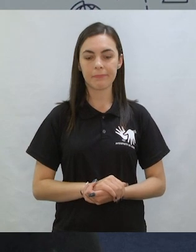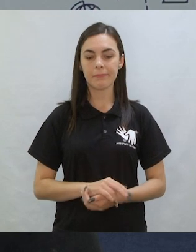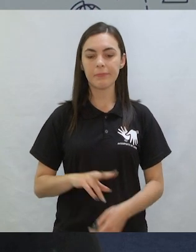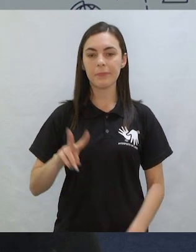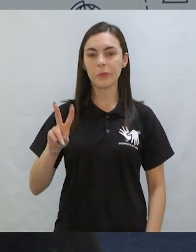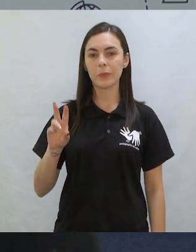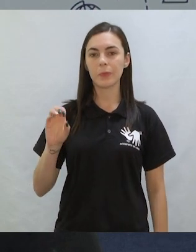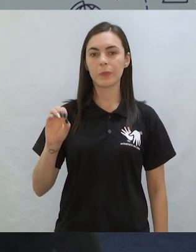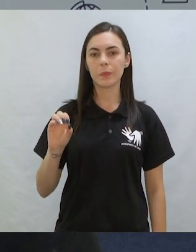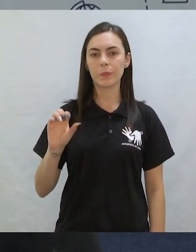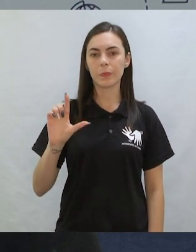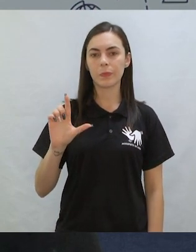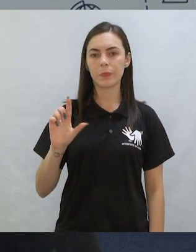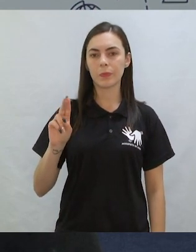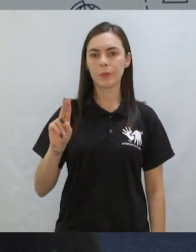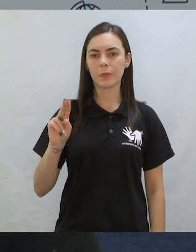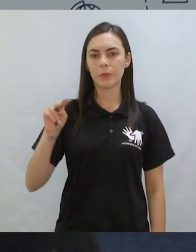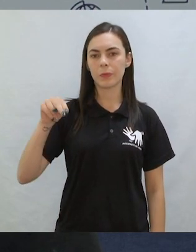agudo.